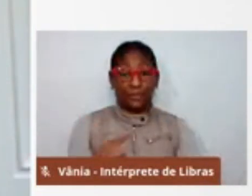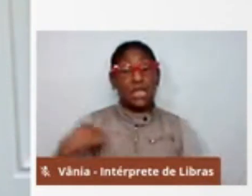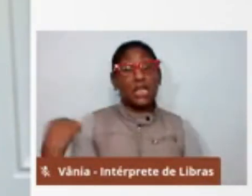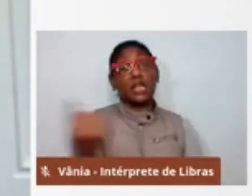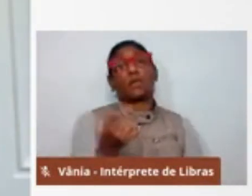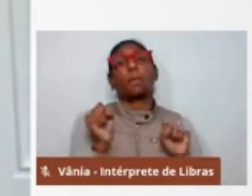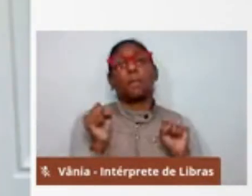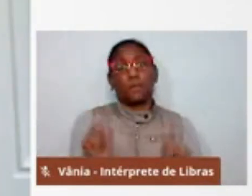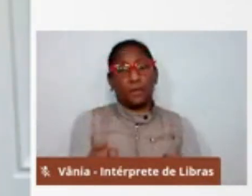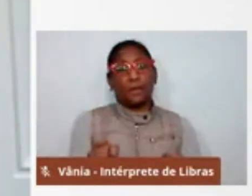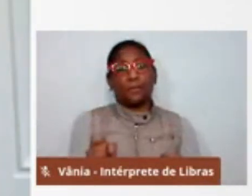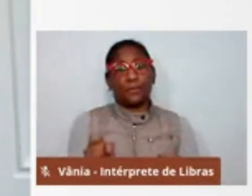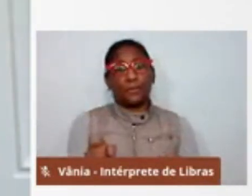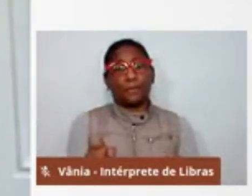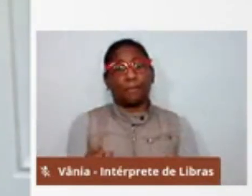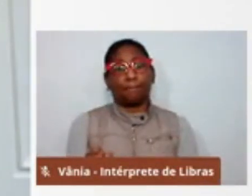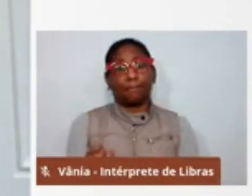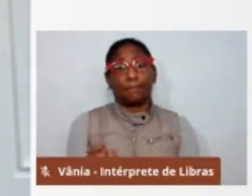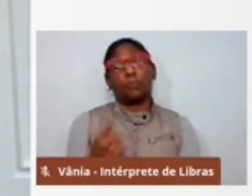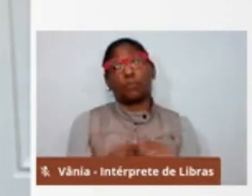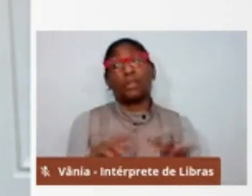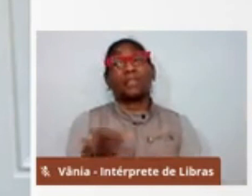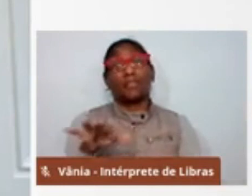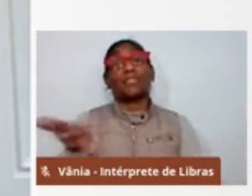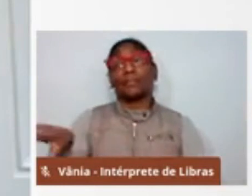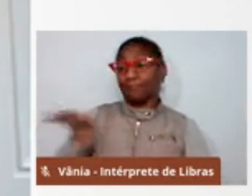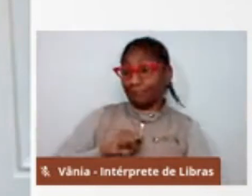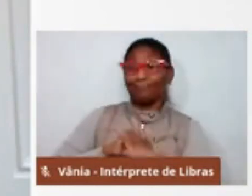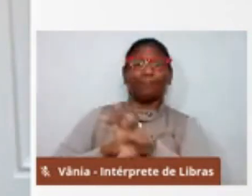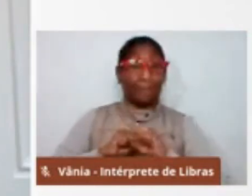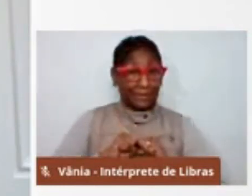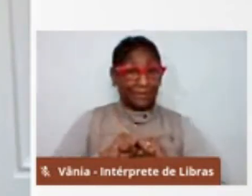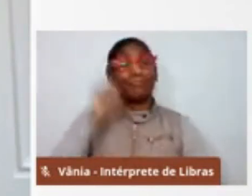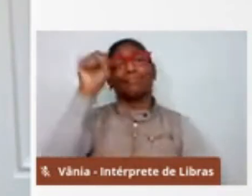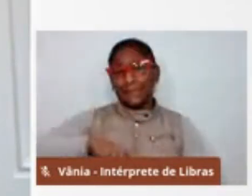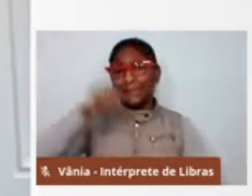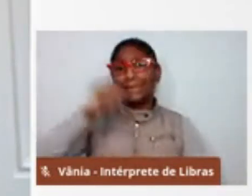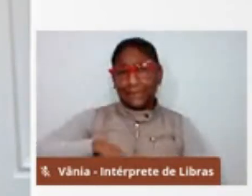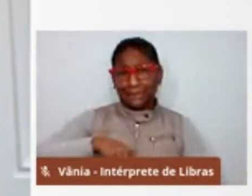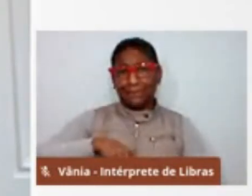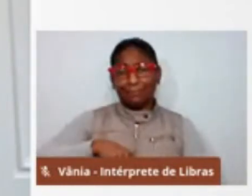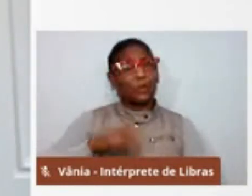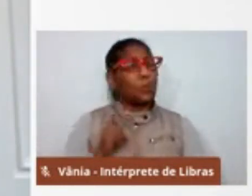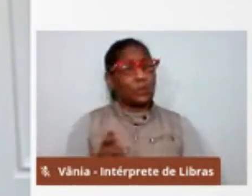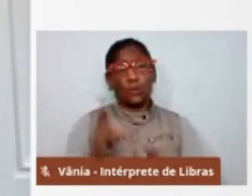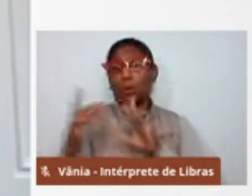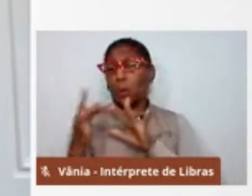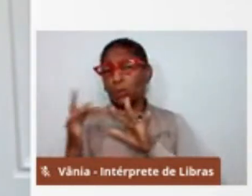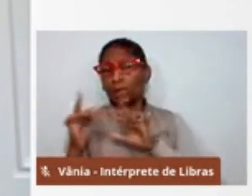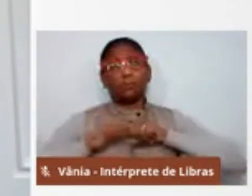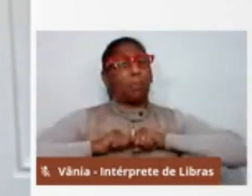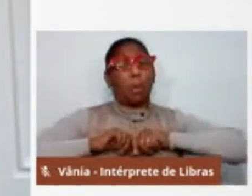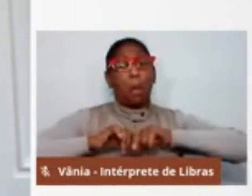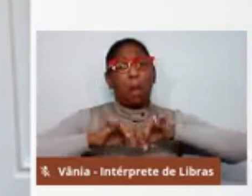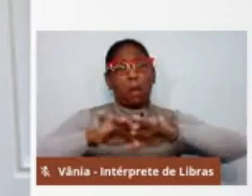ter, não é que ninguém vá pegar o vírus, né? Haverá certamente contágio de muitas e